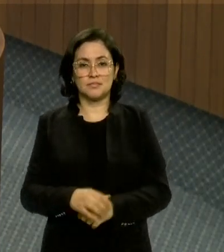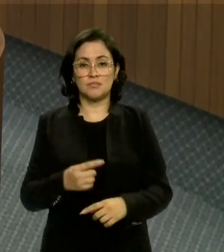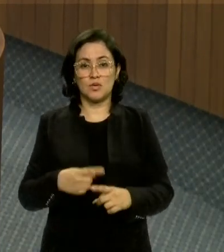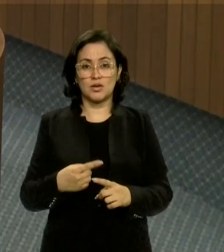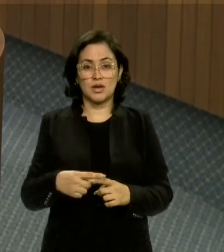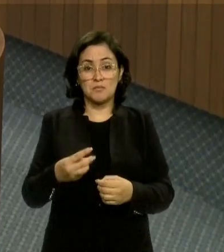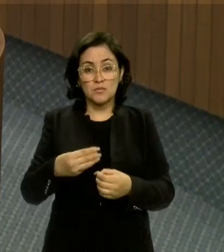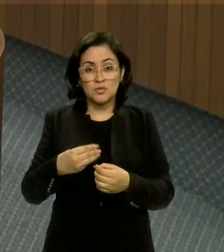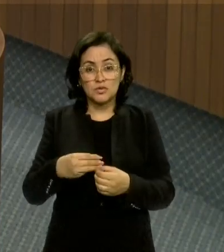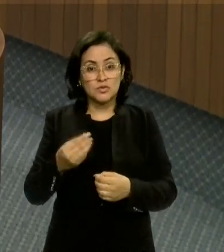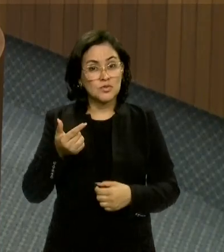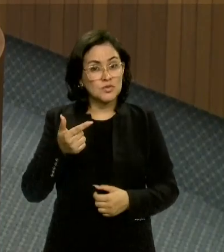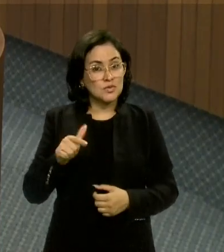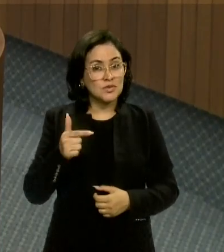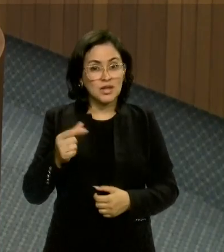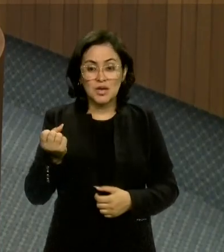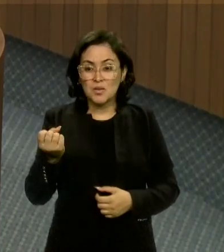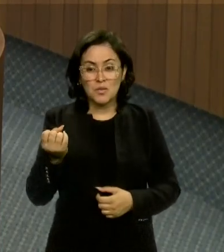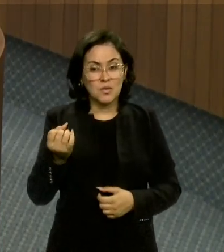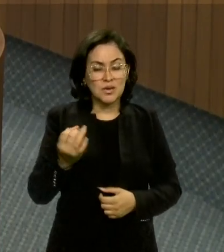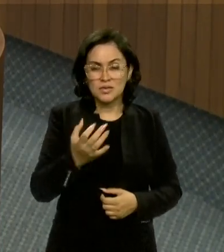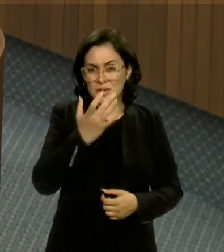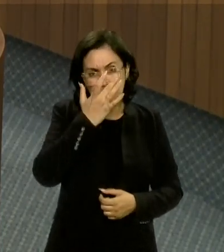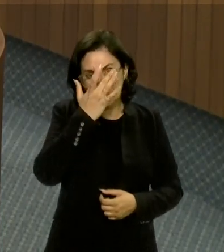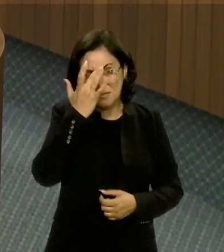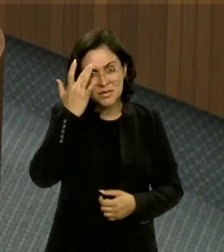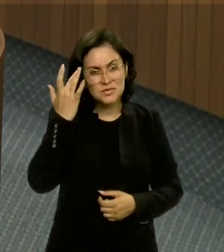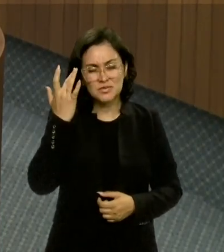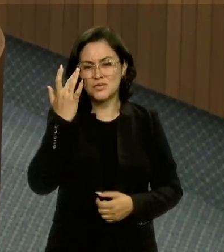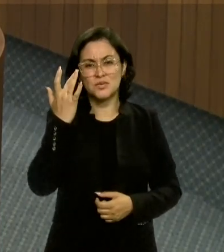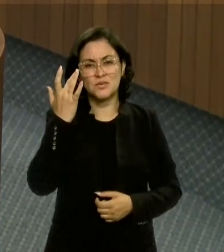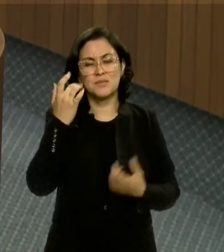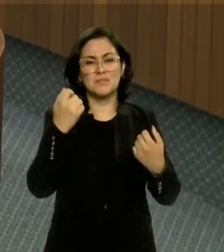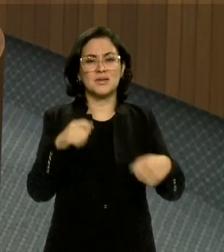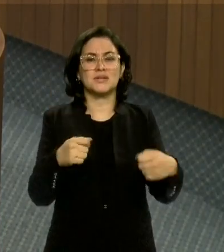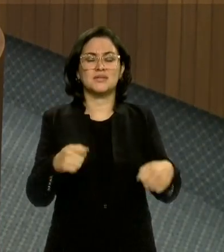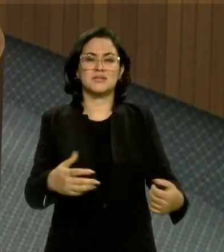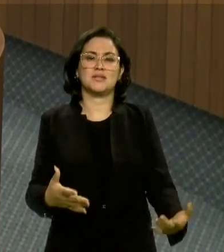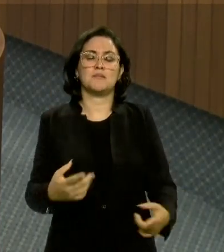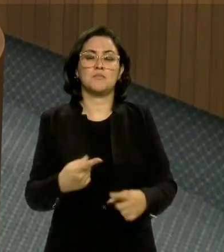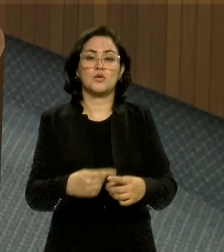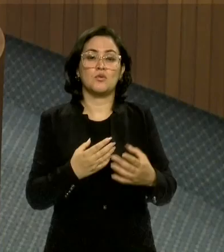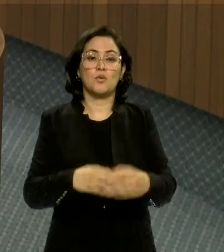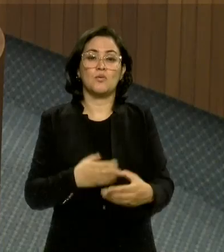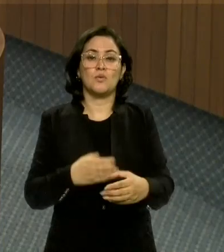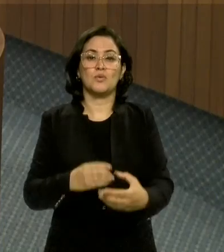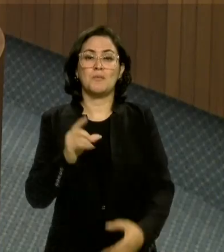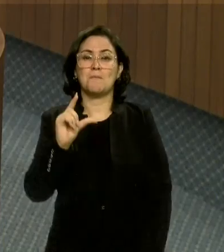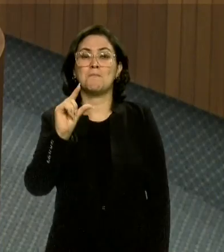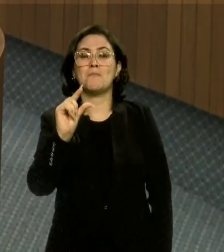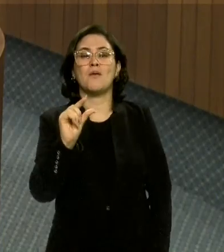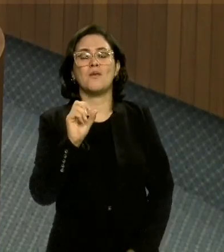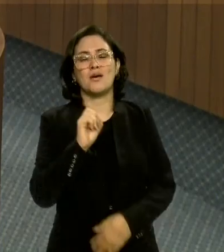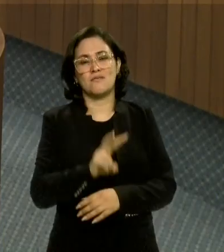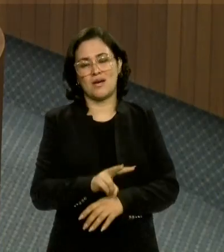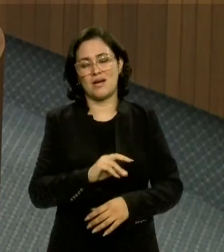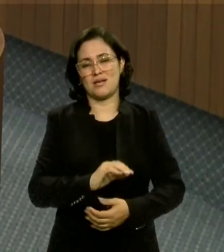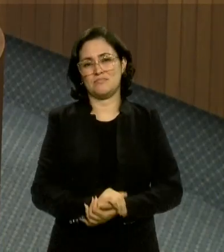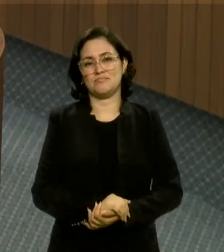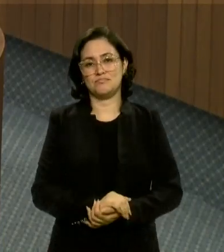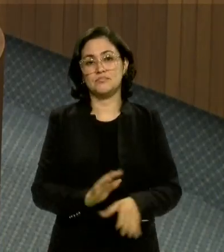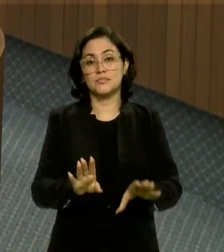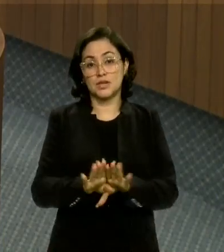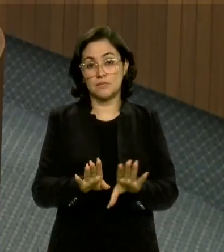porque ele não fez um concurso adequado. Da mesma forma que o Duarte se orgulha de ter feito um concurso no